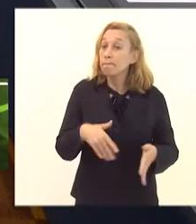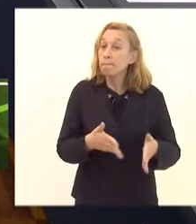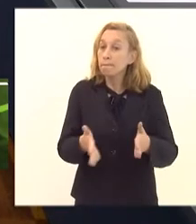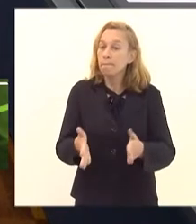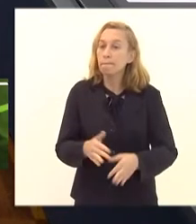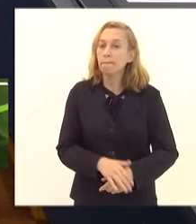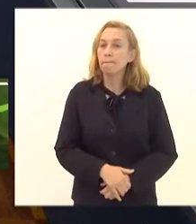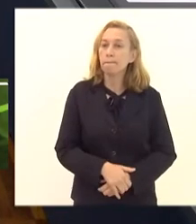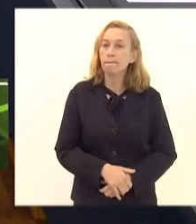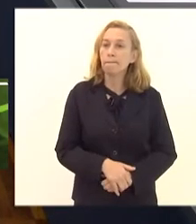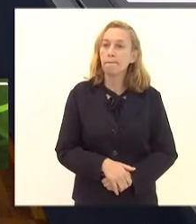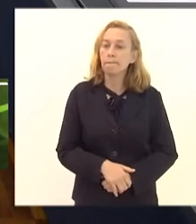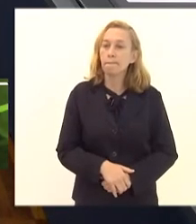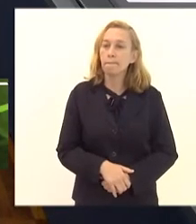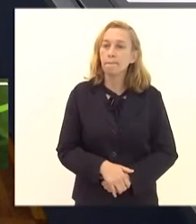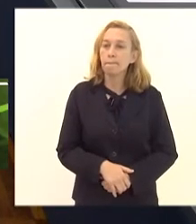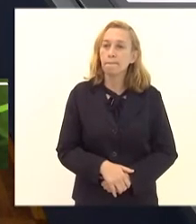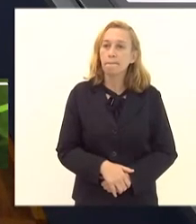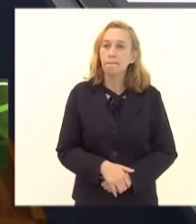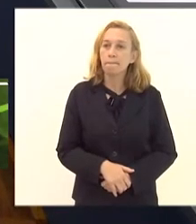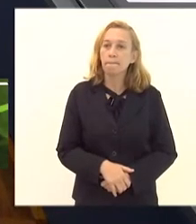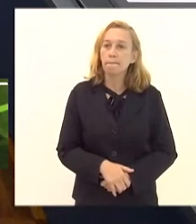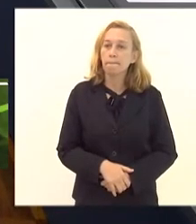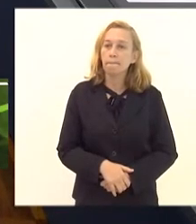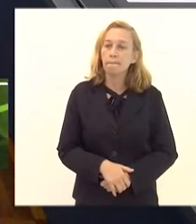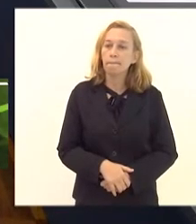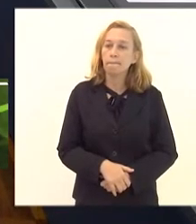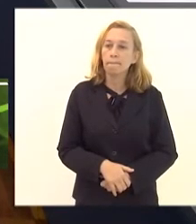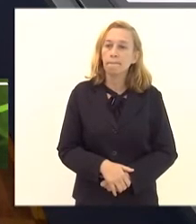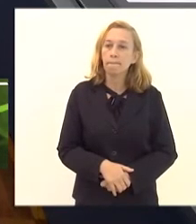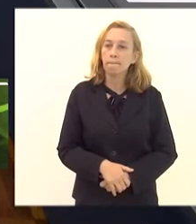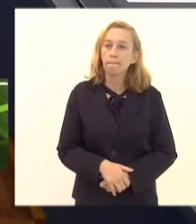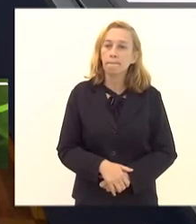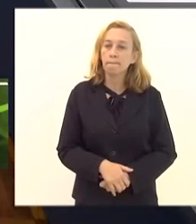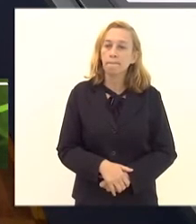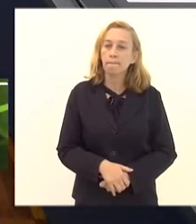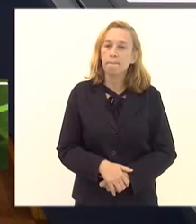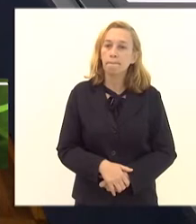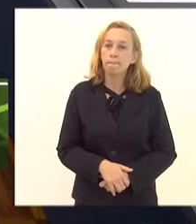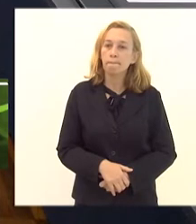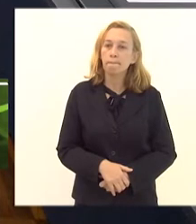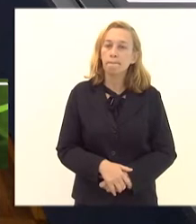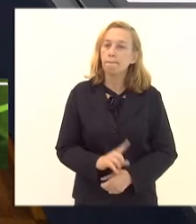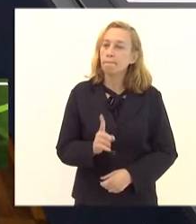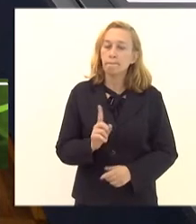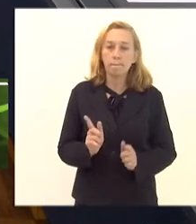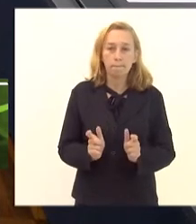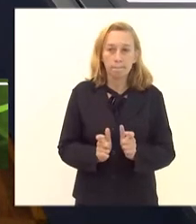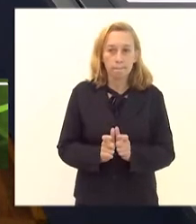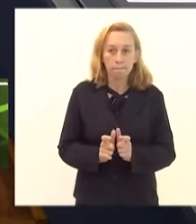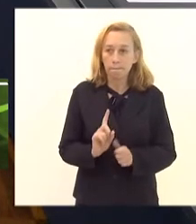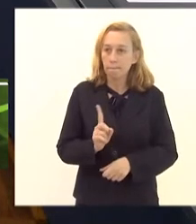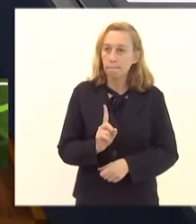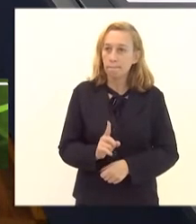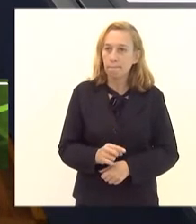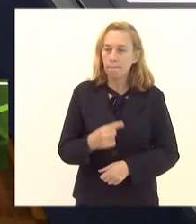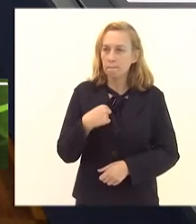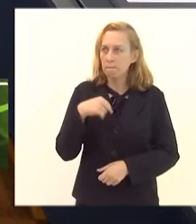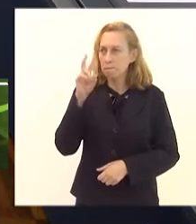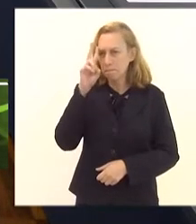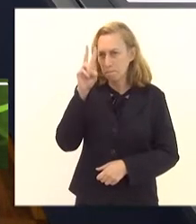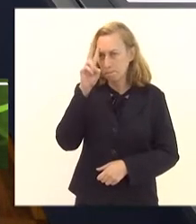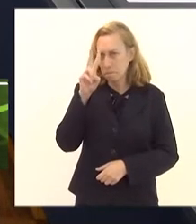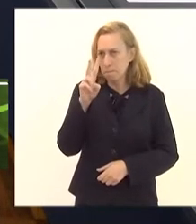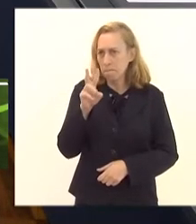E nesse caso, são rios menores, né? Que vão demandar, são afluentes de um rio maior. Não são tão pequenos, não. Sim, mas olha só, sim. Eu não me lembro de